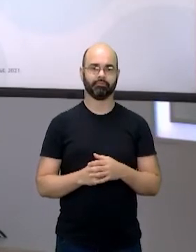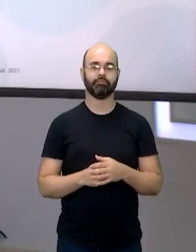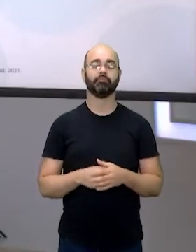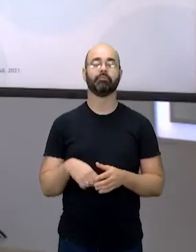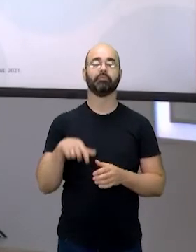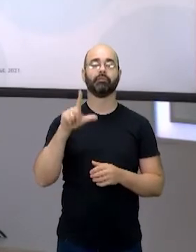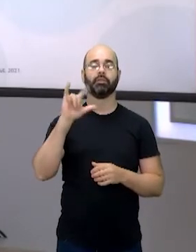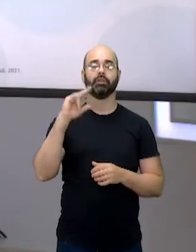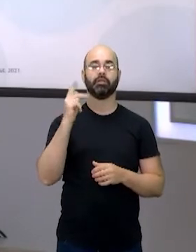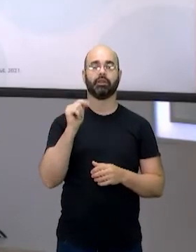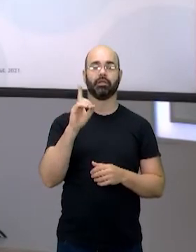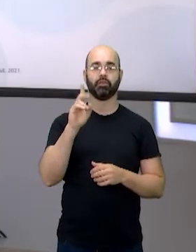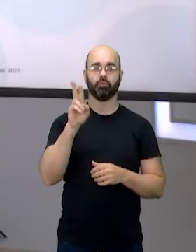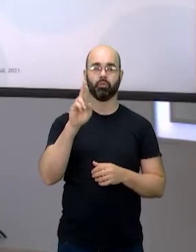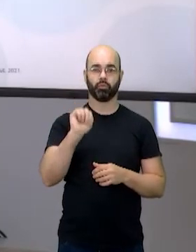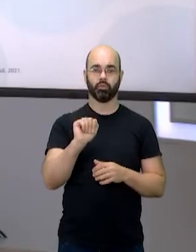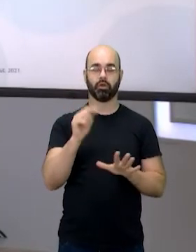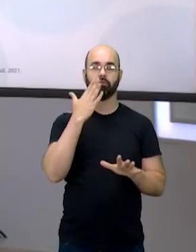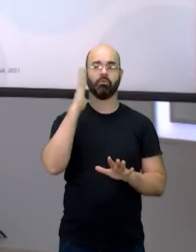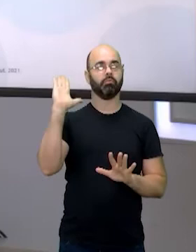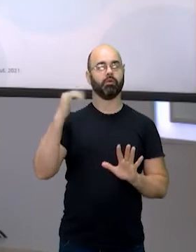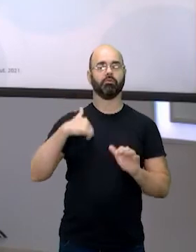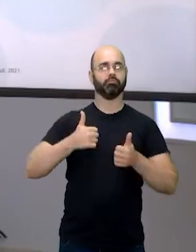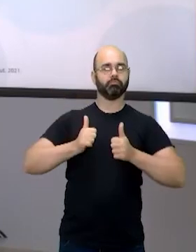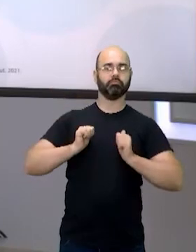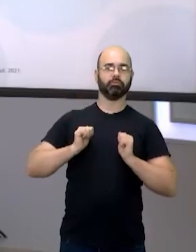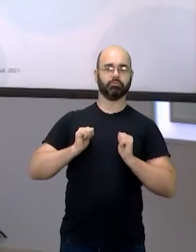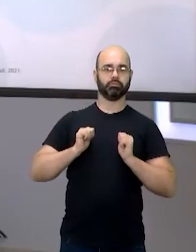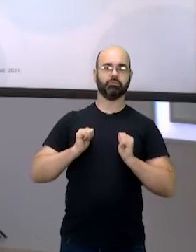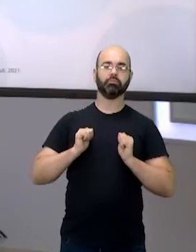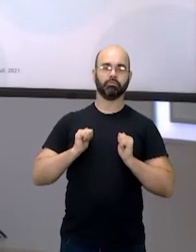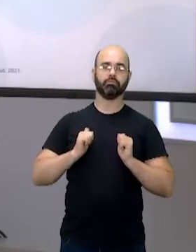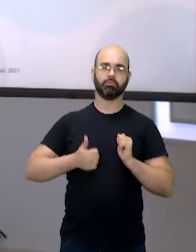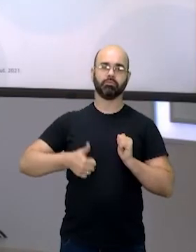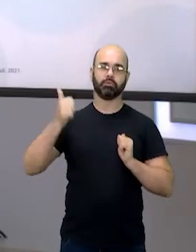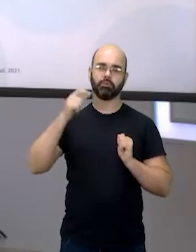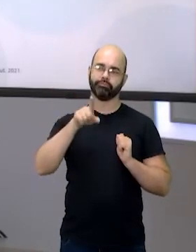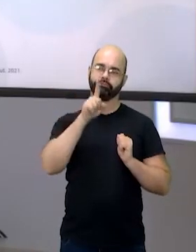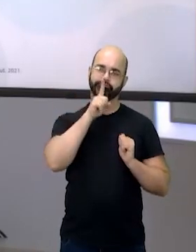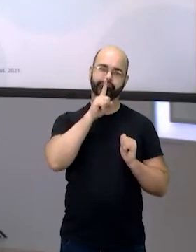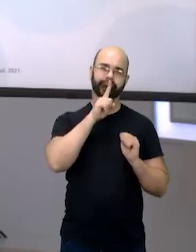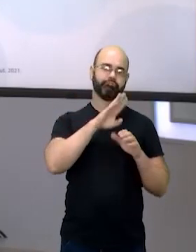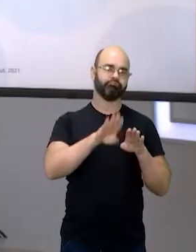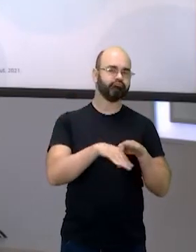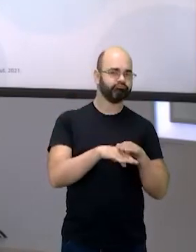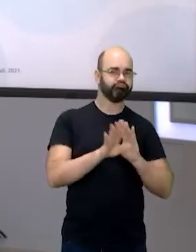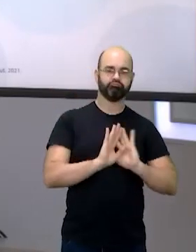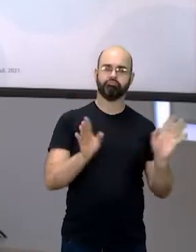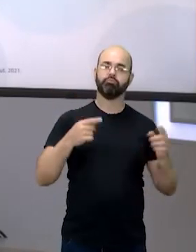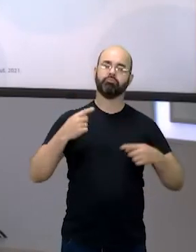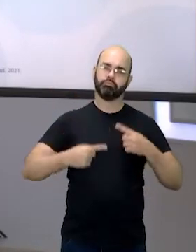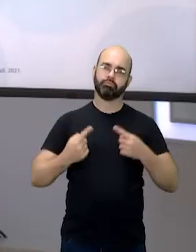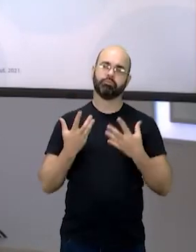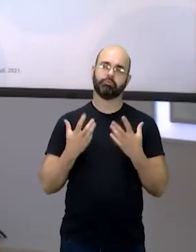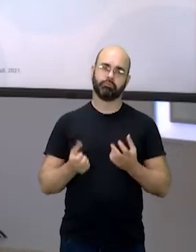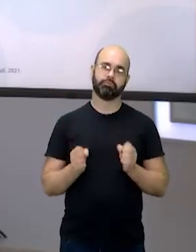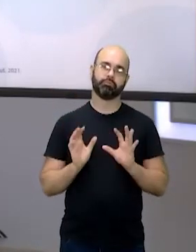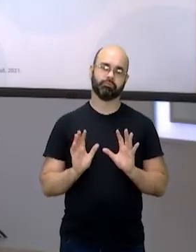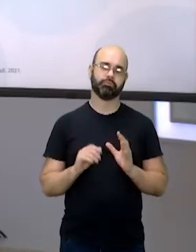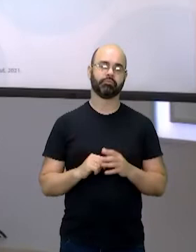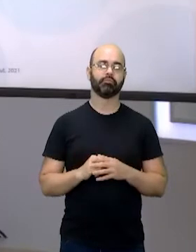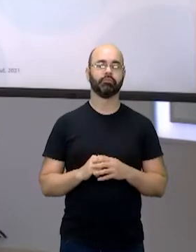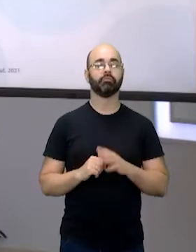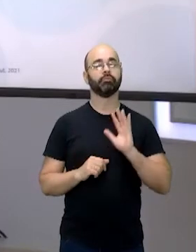dura prometia não mais reagir, ela se enterrava de vez do ponto de vista político.